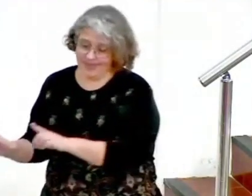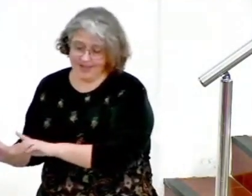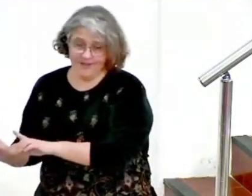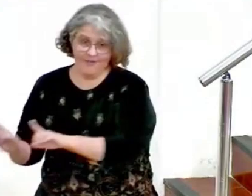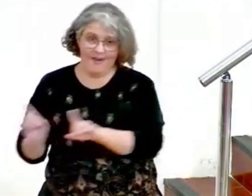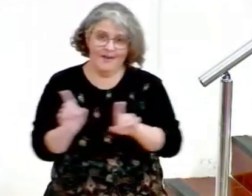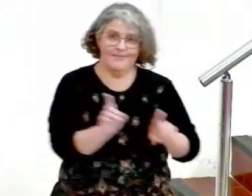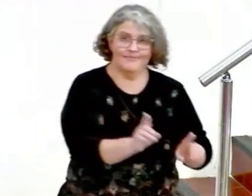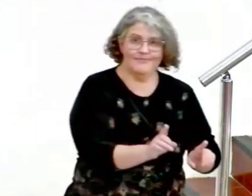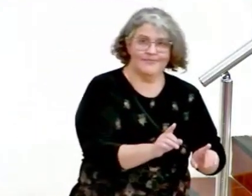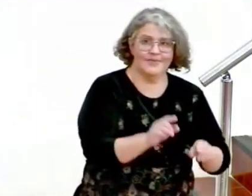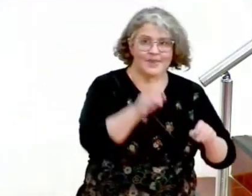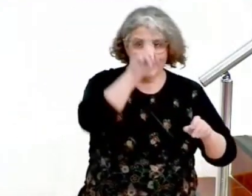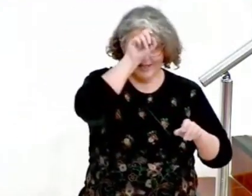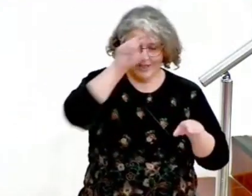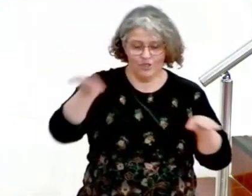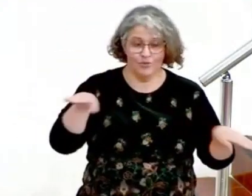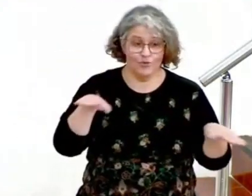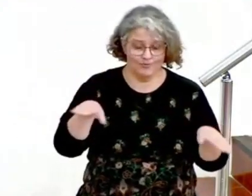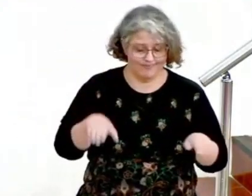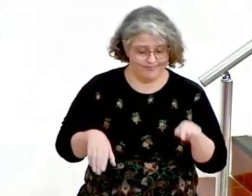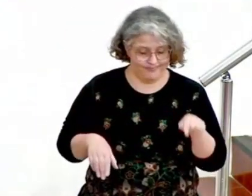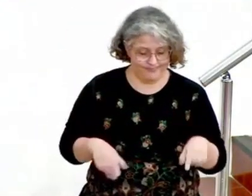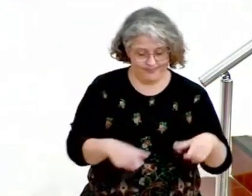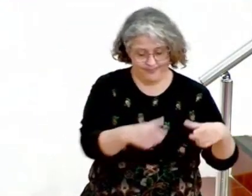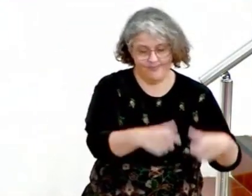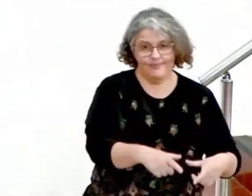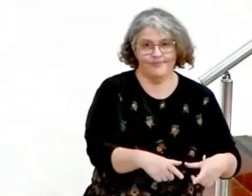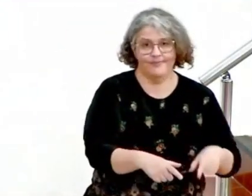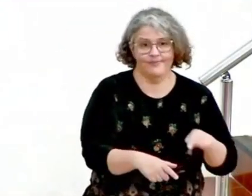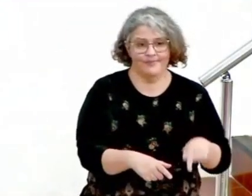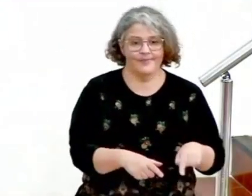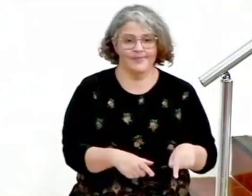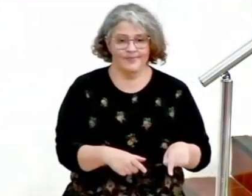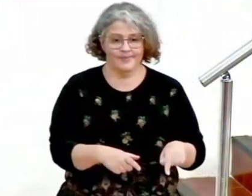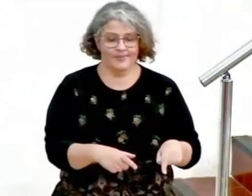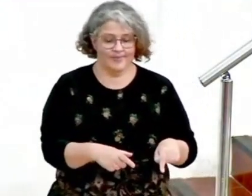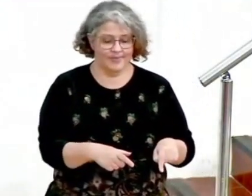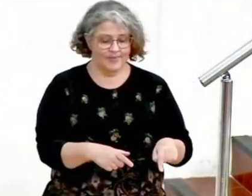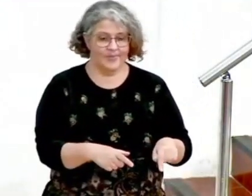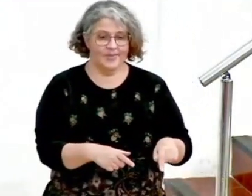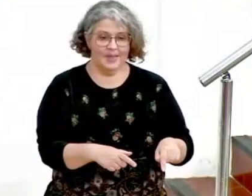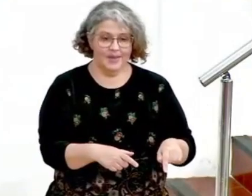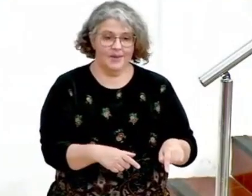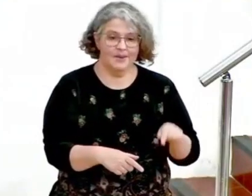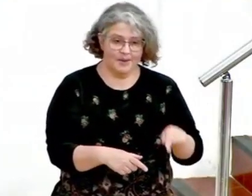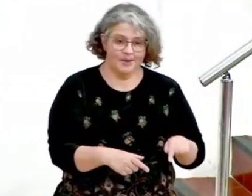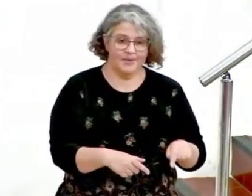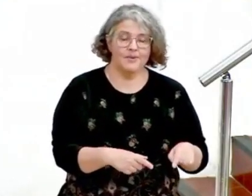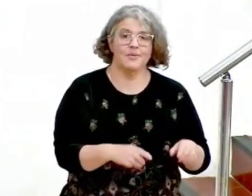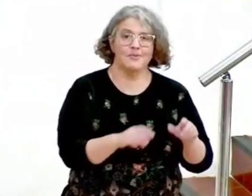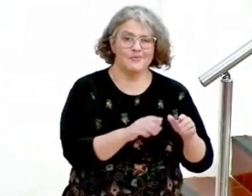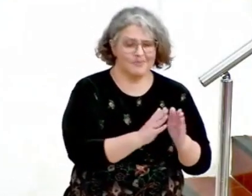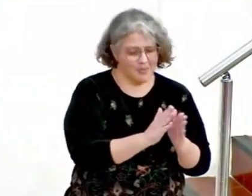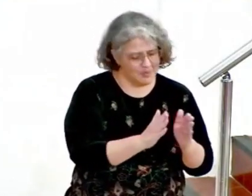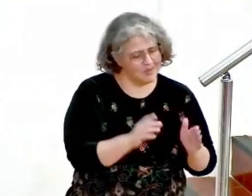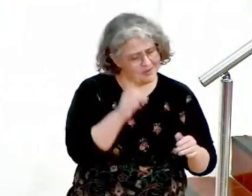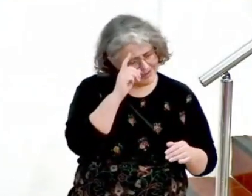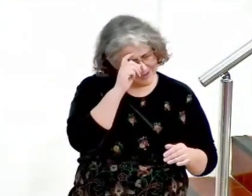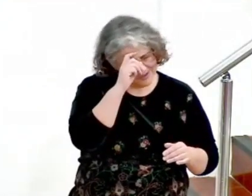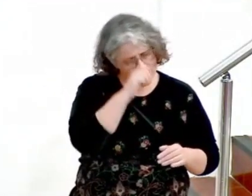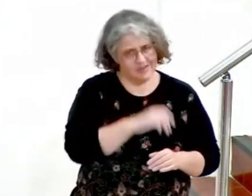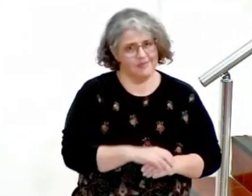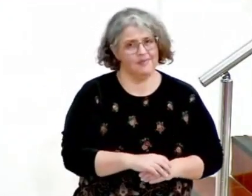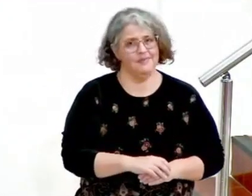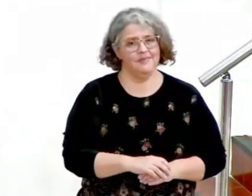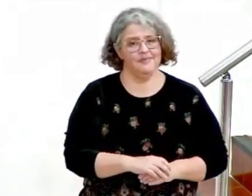Egito nós temos o primeiro evento difícil aqui para Abraão. Quando ele decide